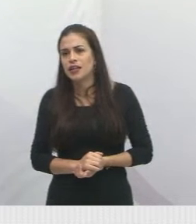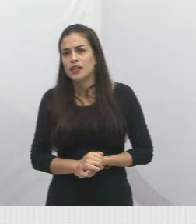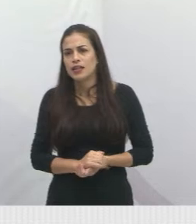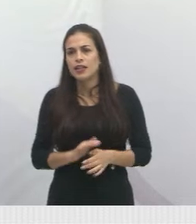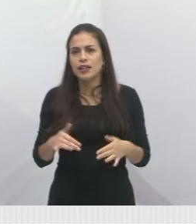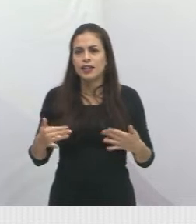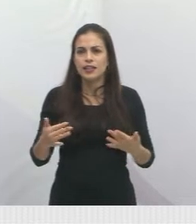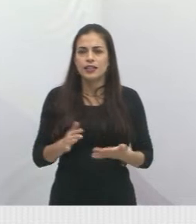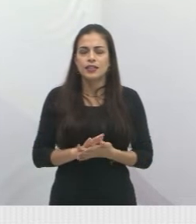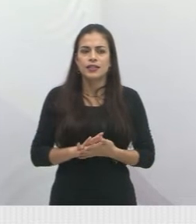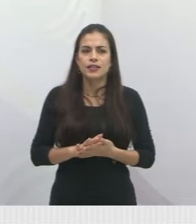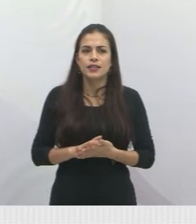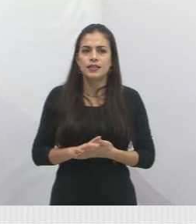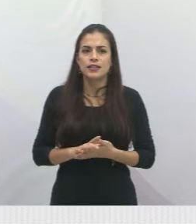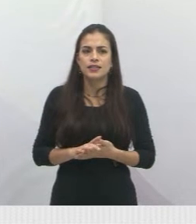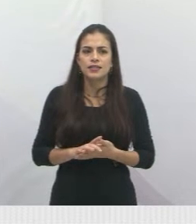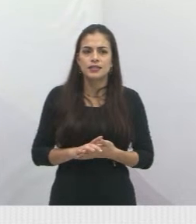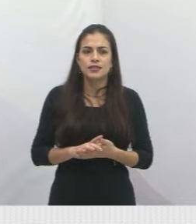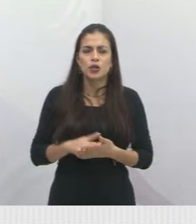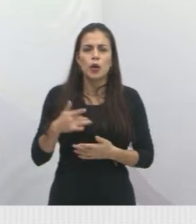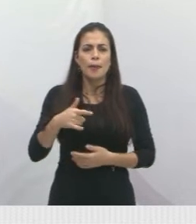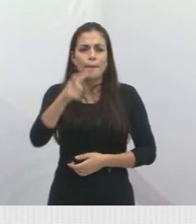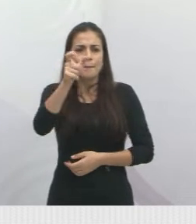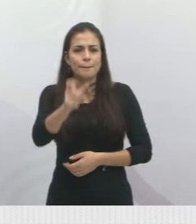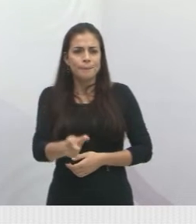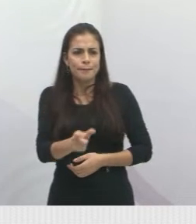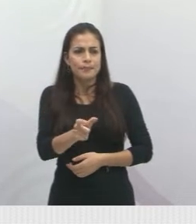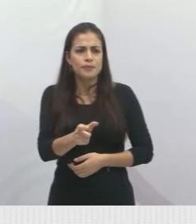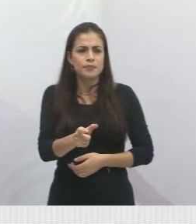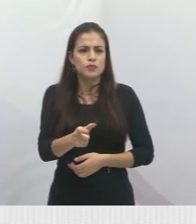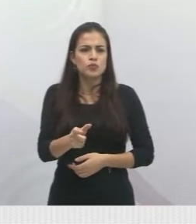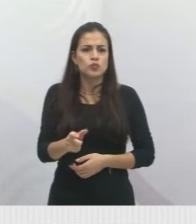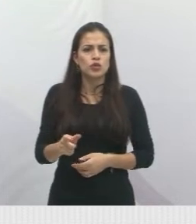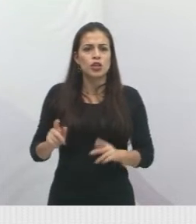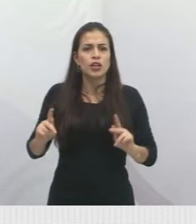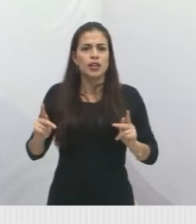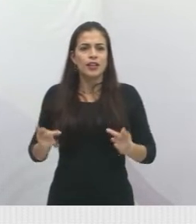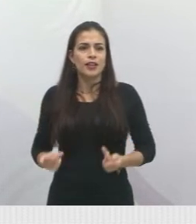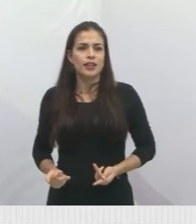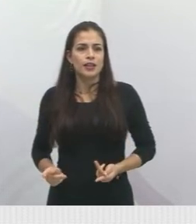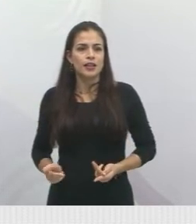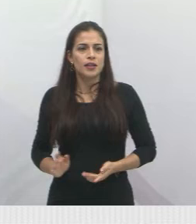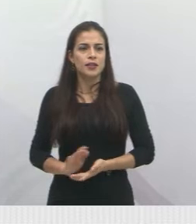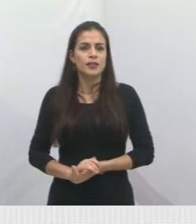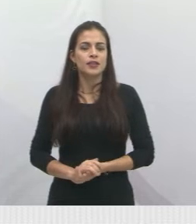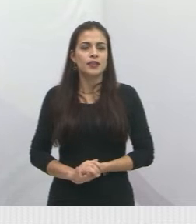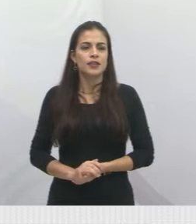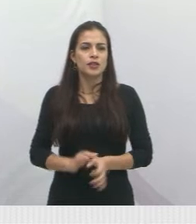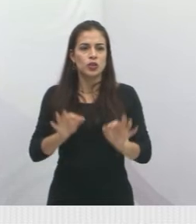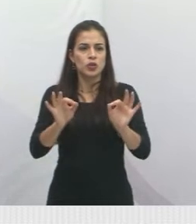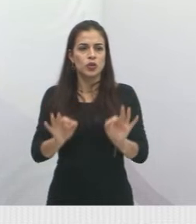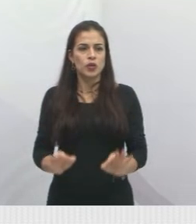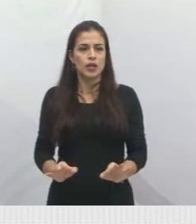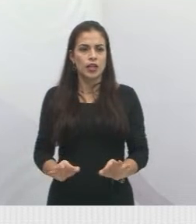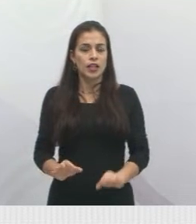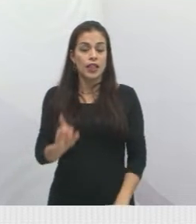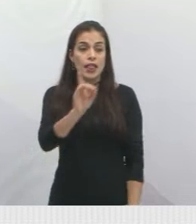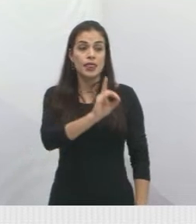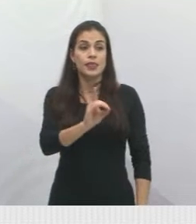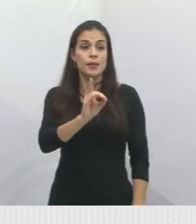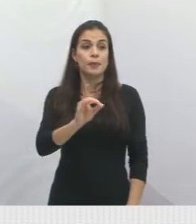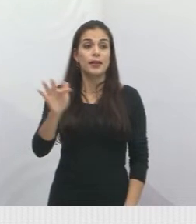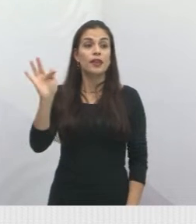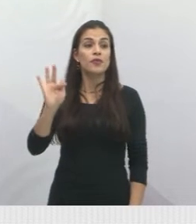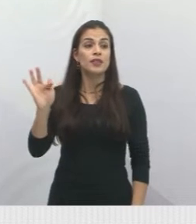de estar ao lado de uma pessoa íntegra, de uma pessoa correta e de um deputado federal hoje,